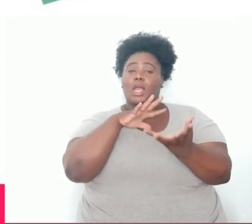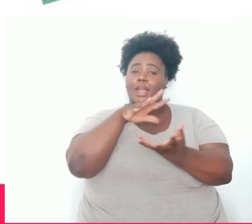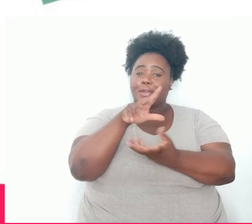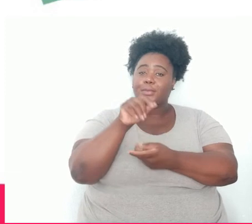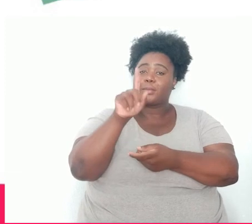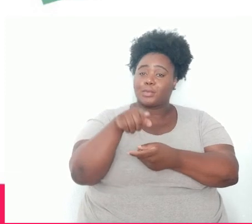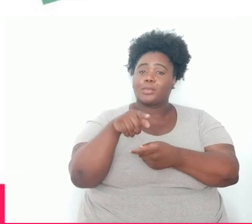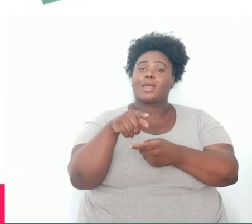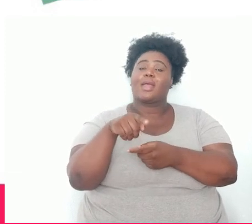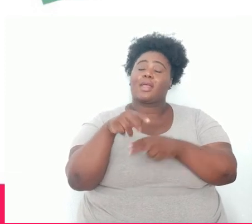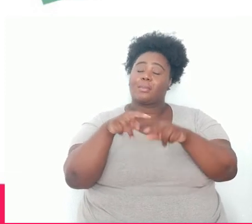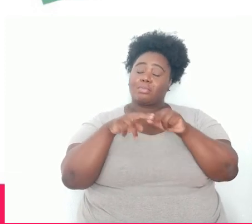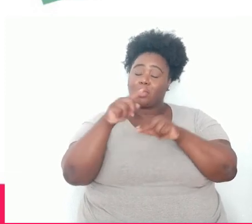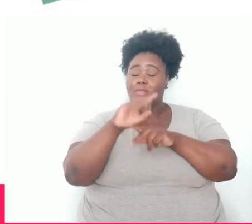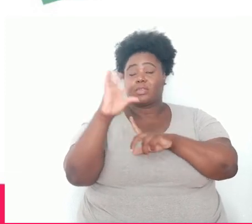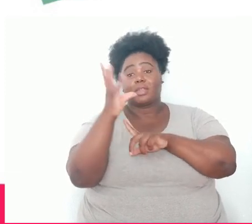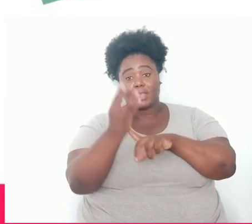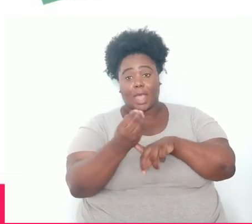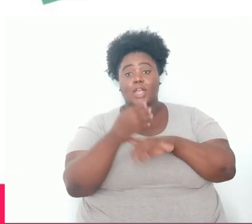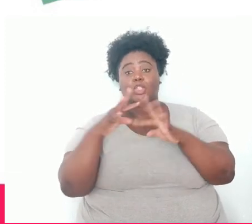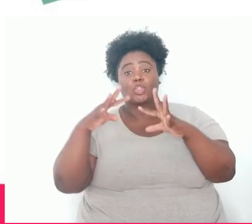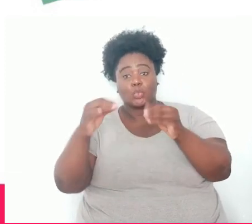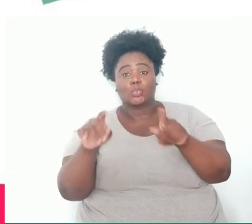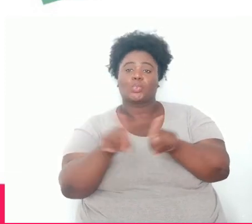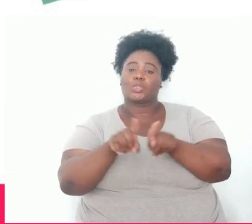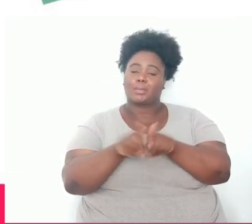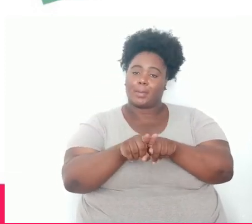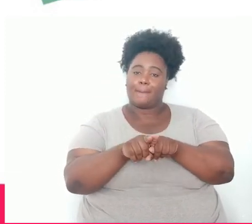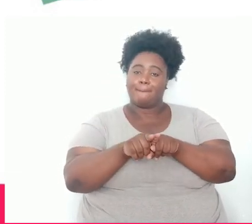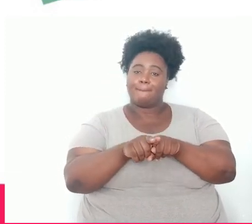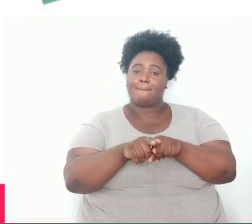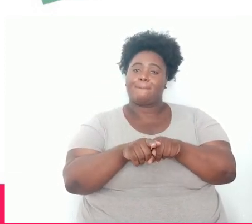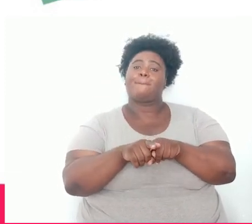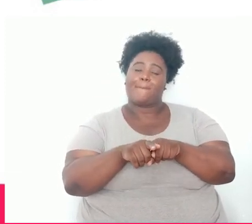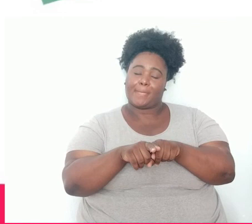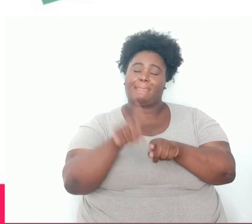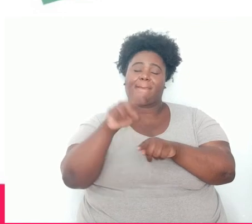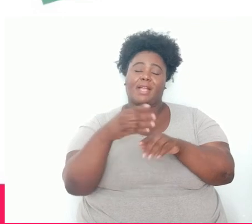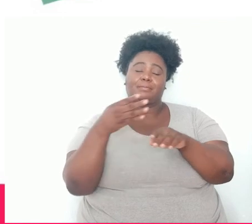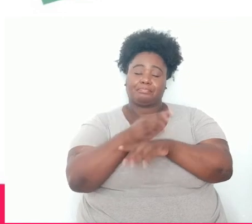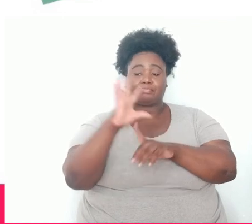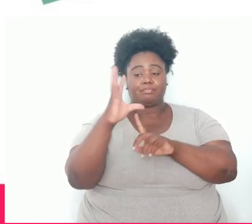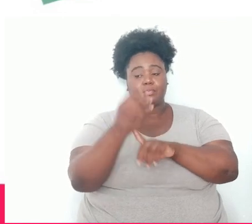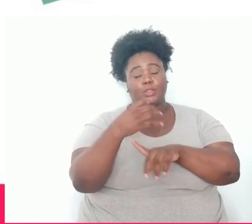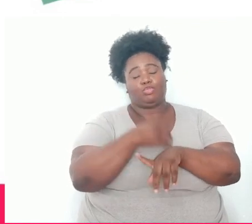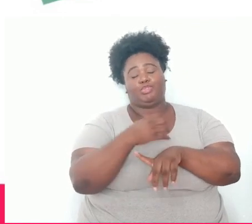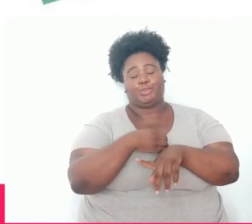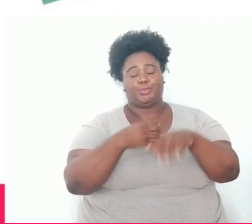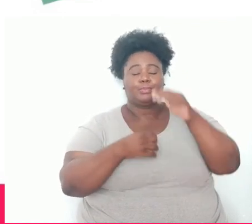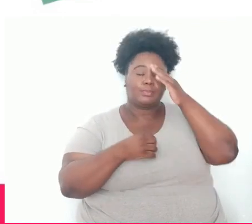no mundo está sendo atravessado pela arte, e tudo também atravessa a arte de alguma forma.